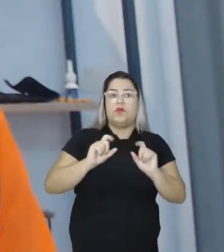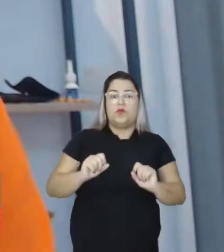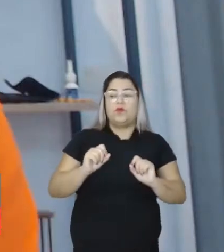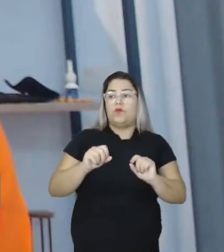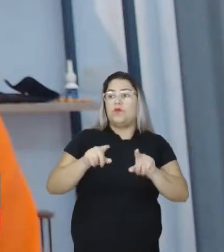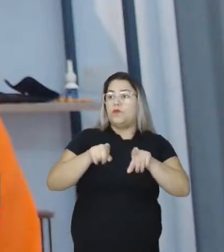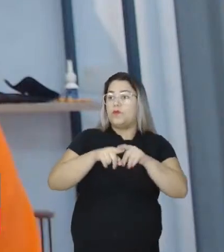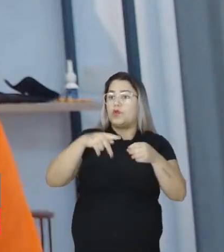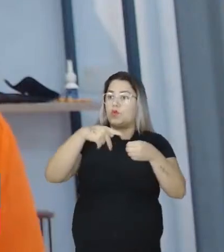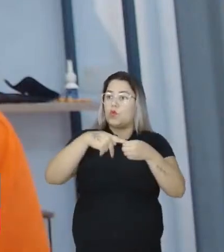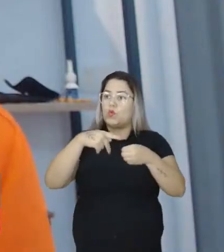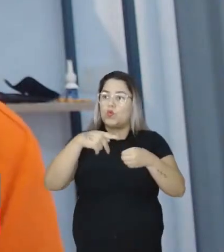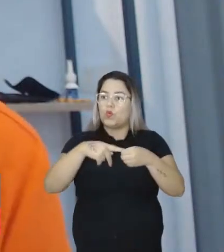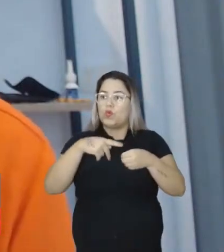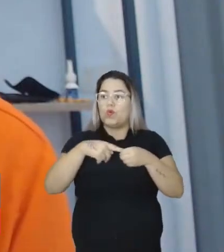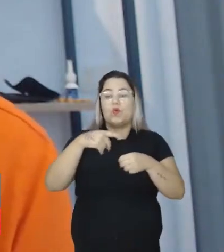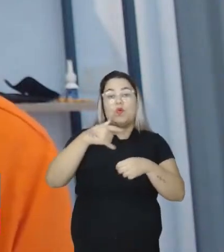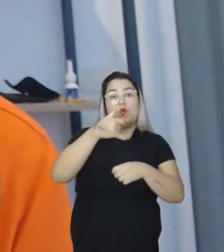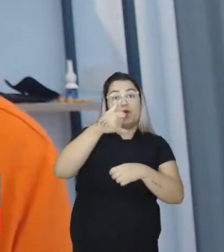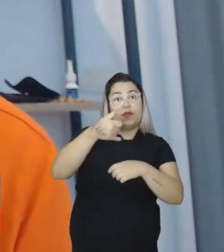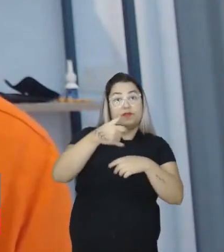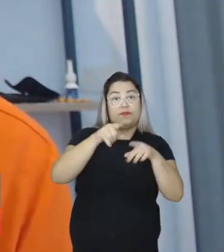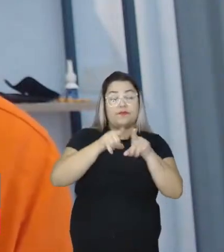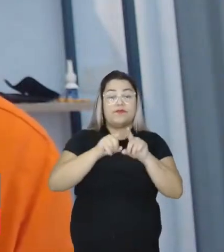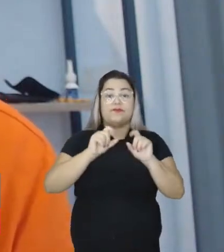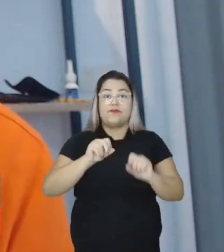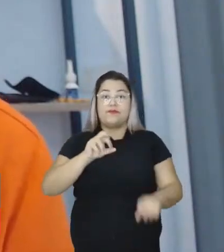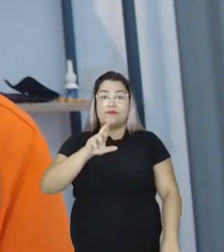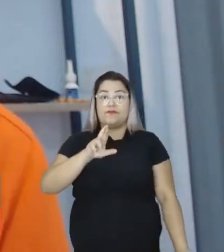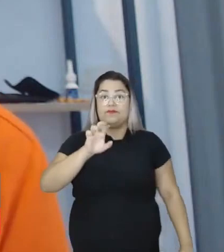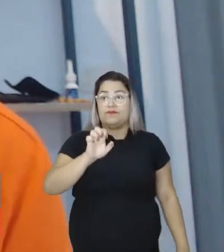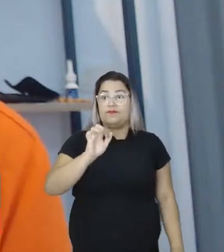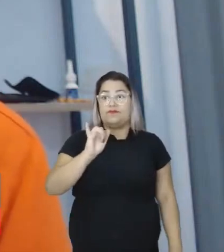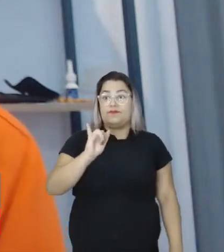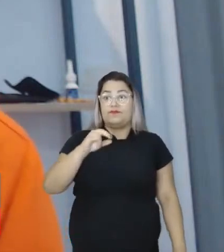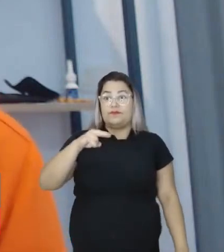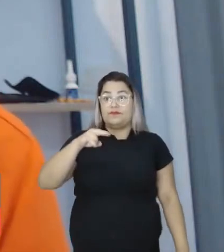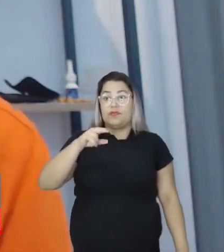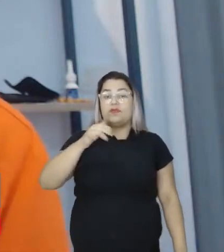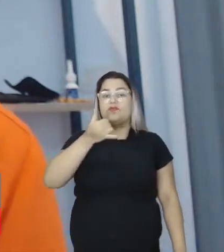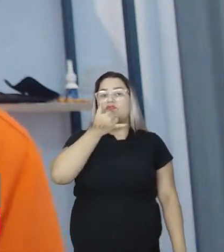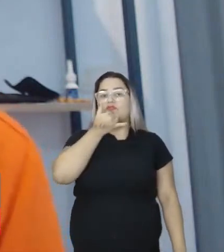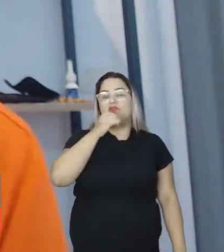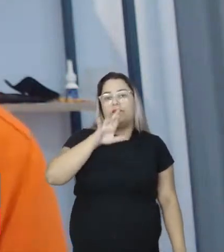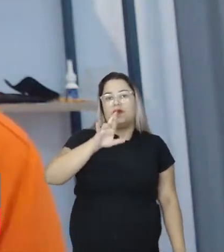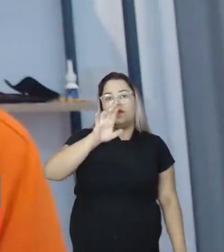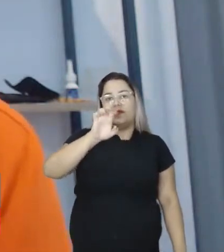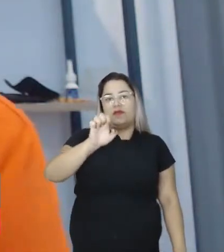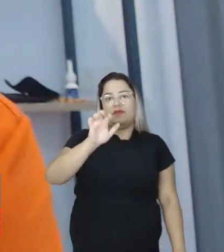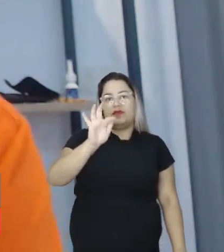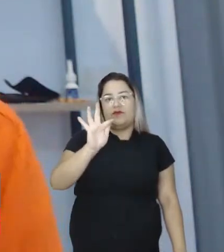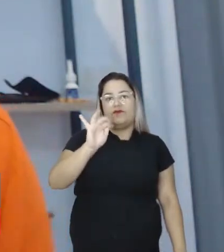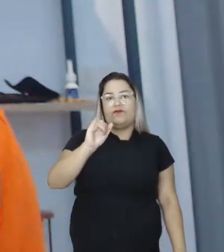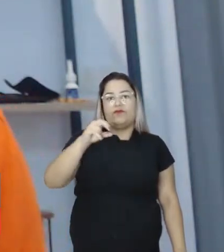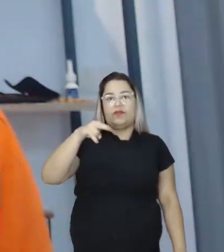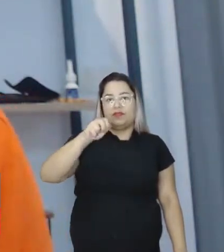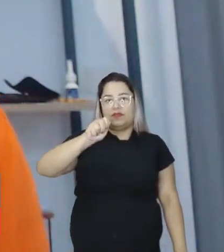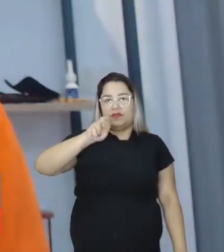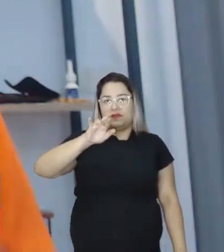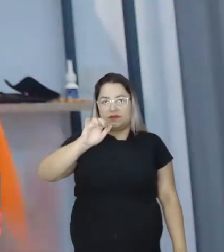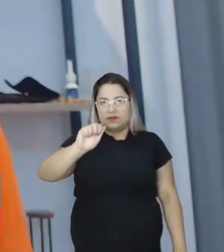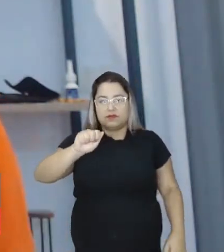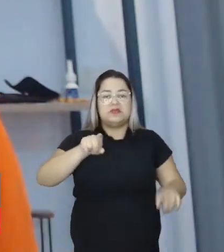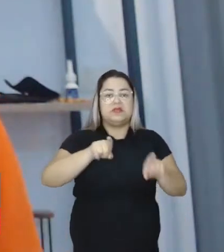só processam óleo vegetal, a exemplo da refinaria Rio Grande, que vai ser a primeira refinaria 100% de